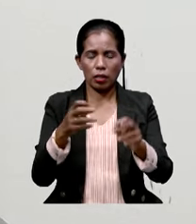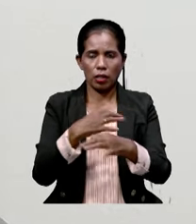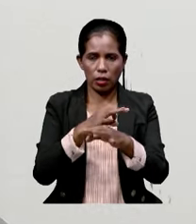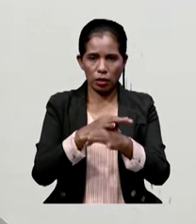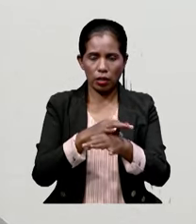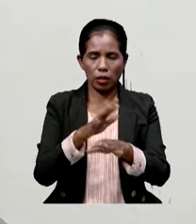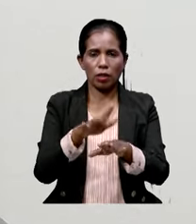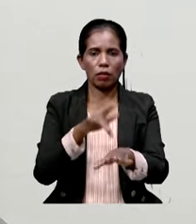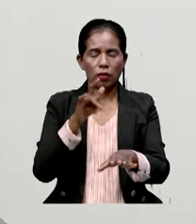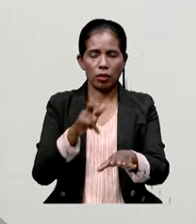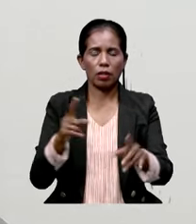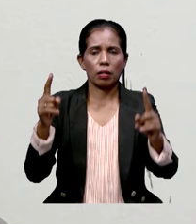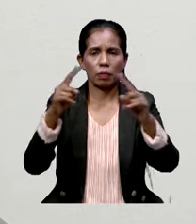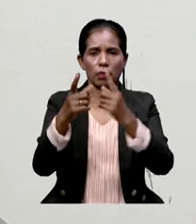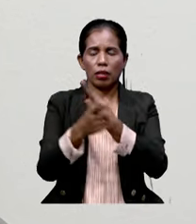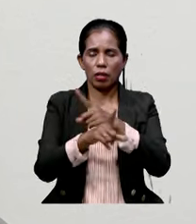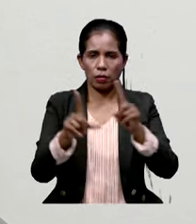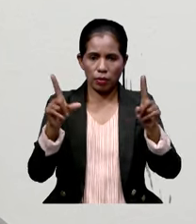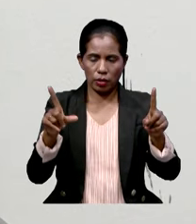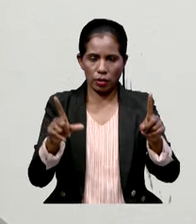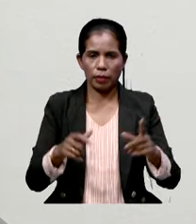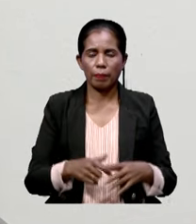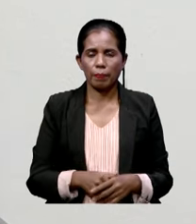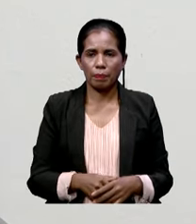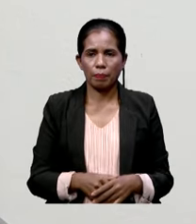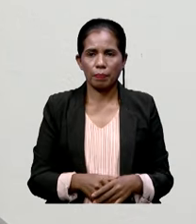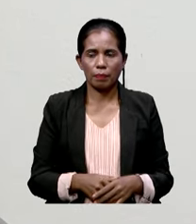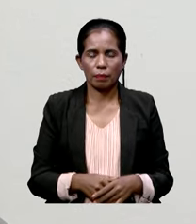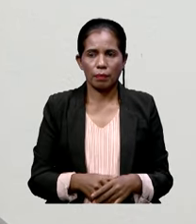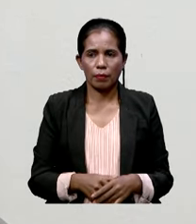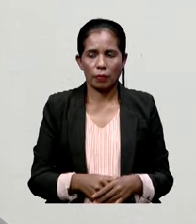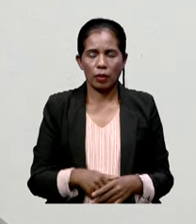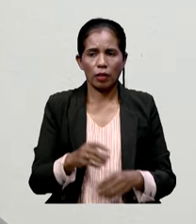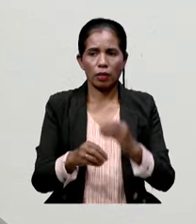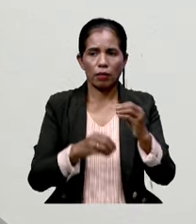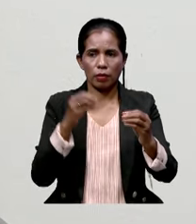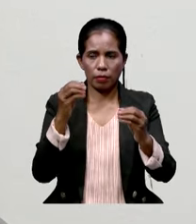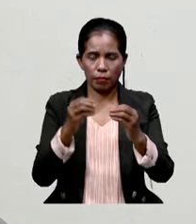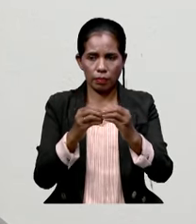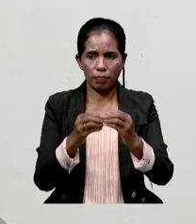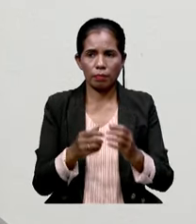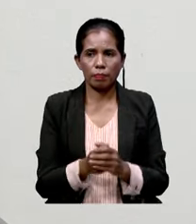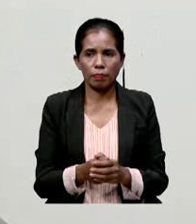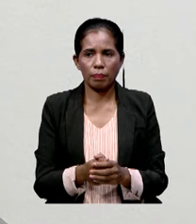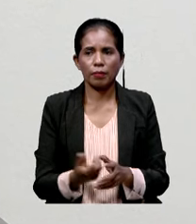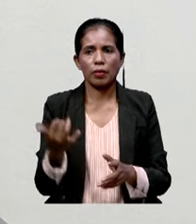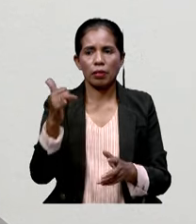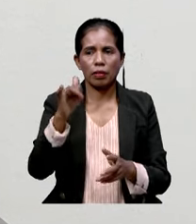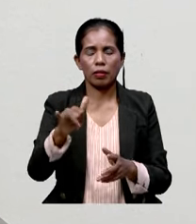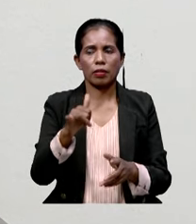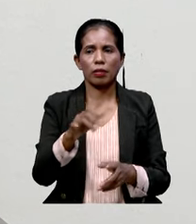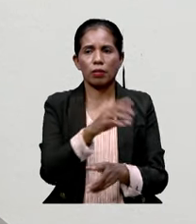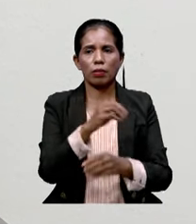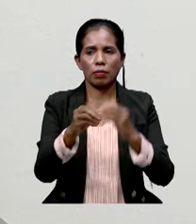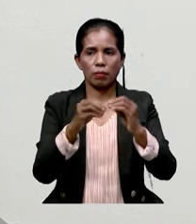afeta ba ia liberdade de imprensa ne significa katak sirene be holo conta ba